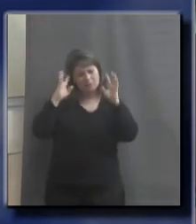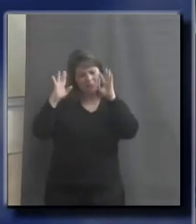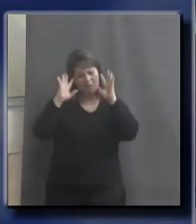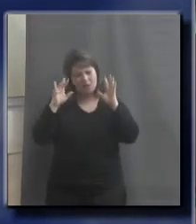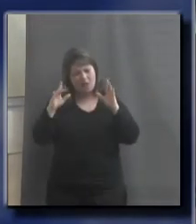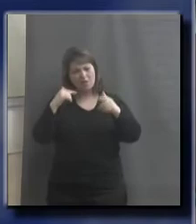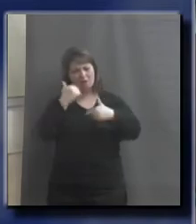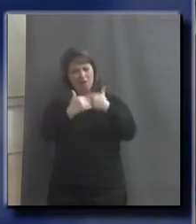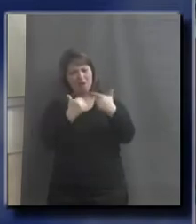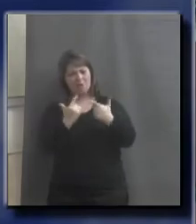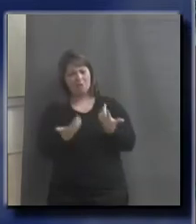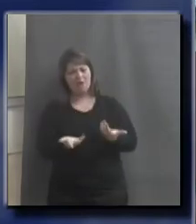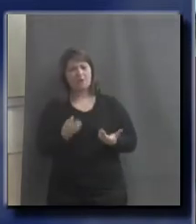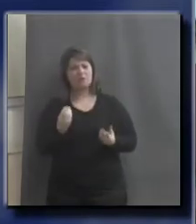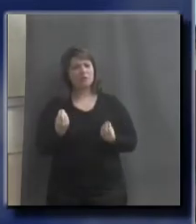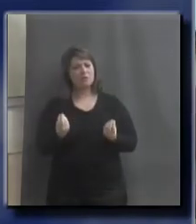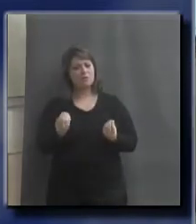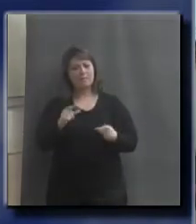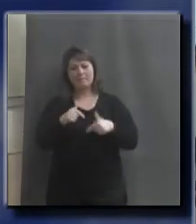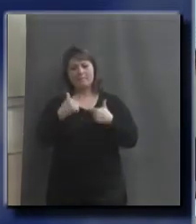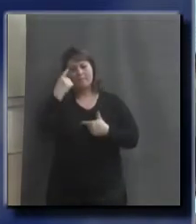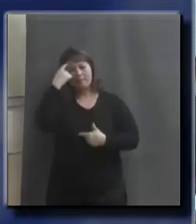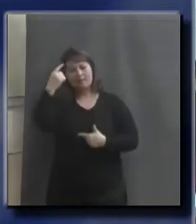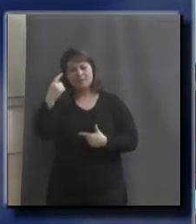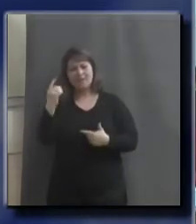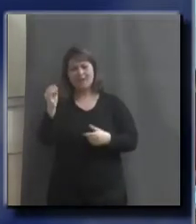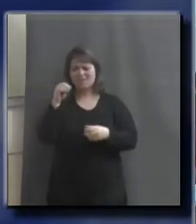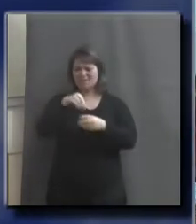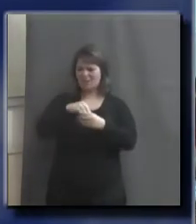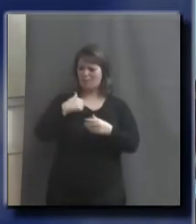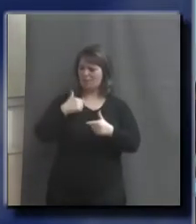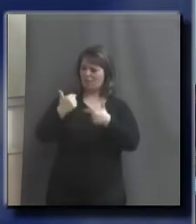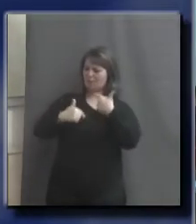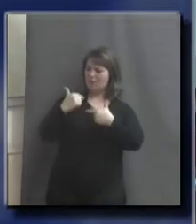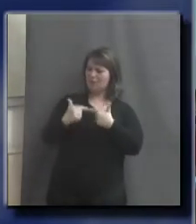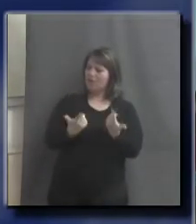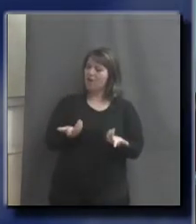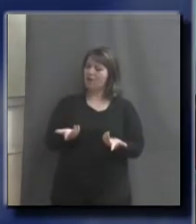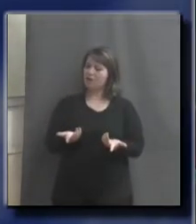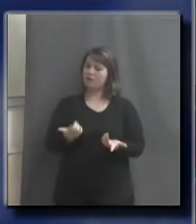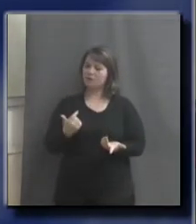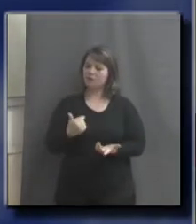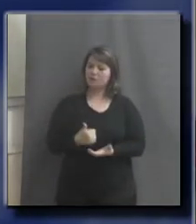pensar, dentro das nossas funções, o que nos